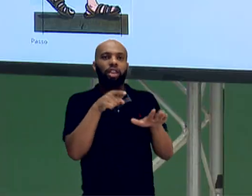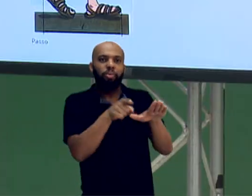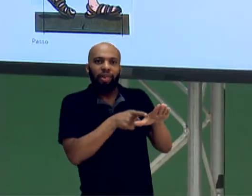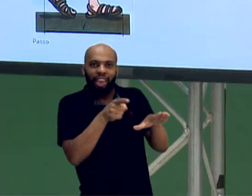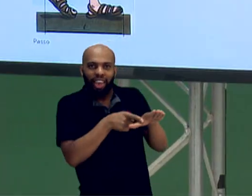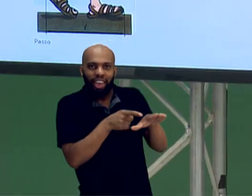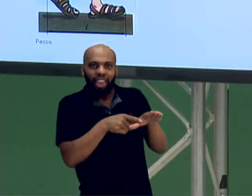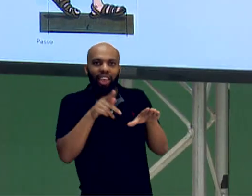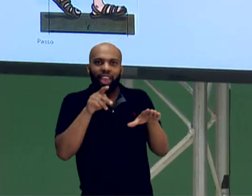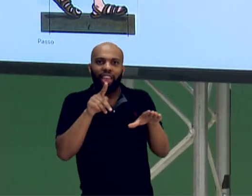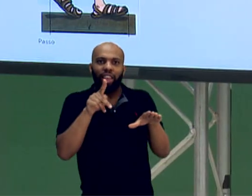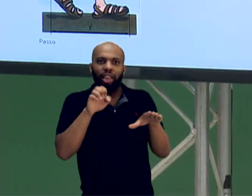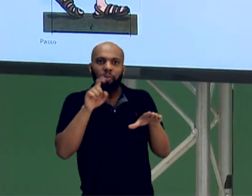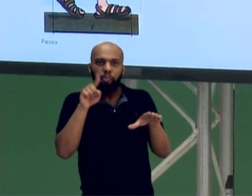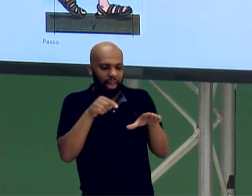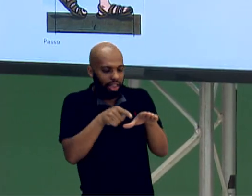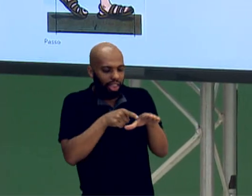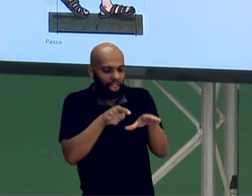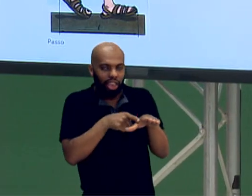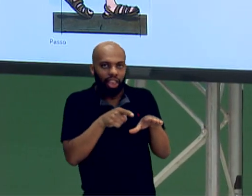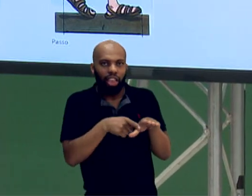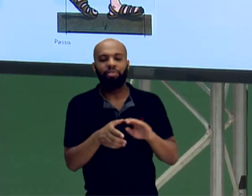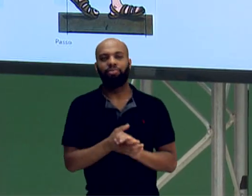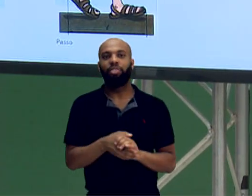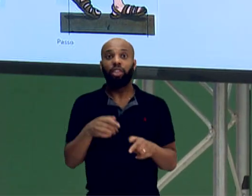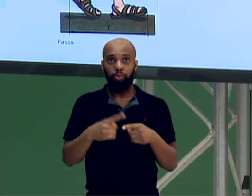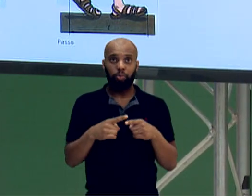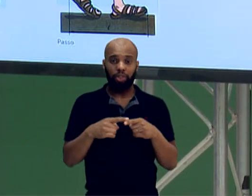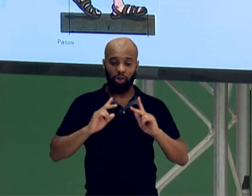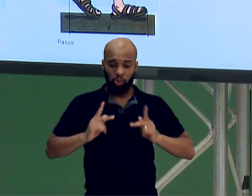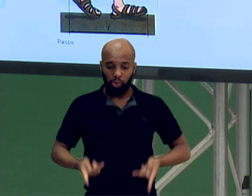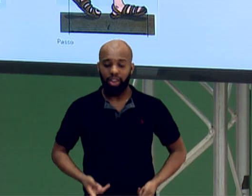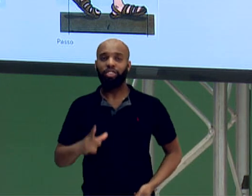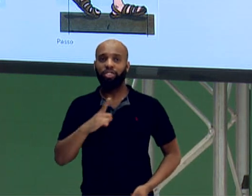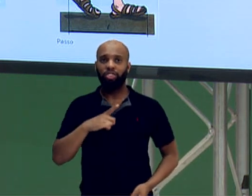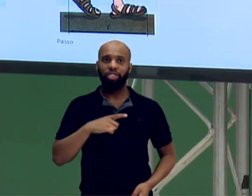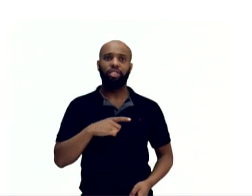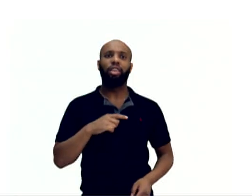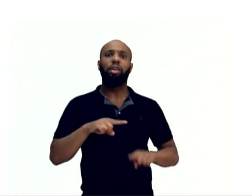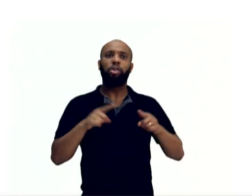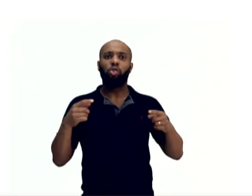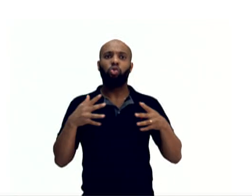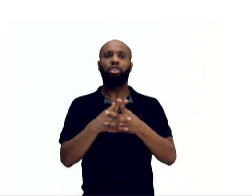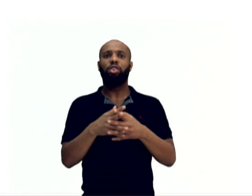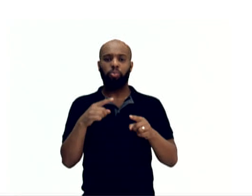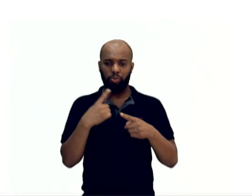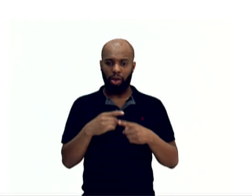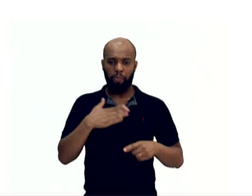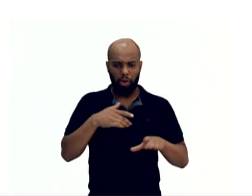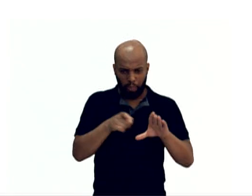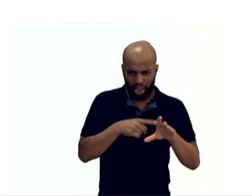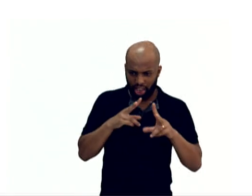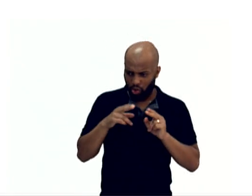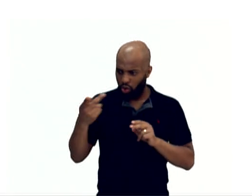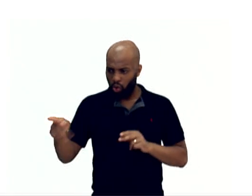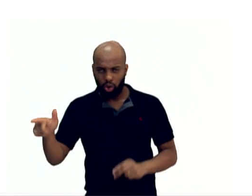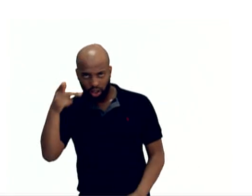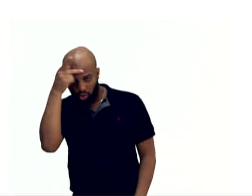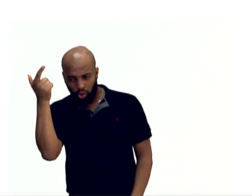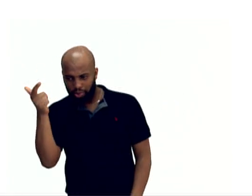vocês pegaram alguém que tem o tamanho da mão igual, né? De vocês. Se pegar alguém que deu o tamanho igual, comparou o palmo,